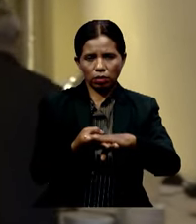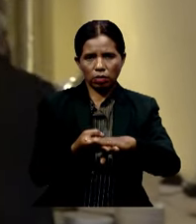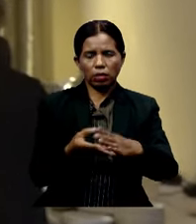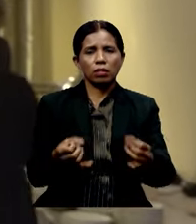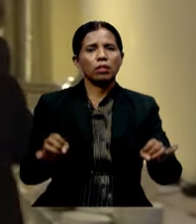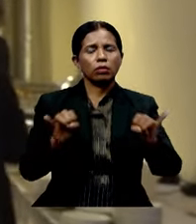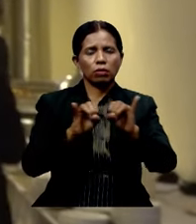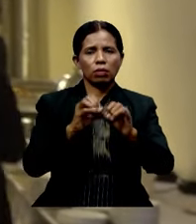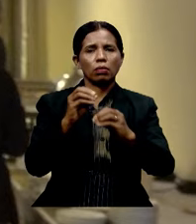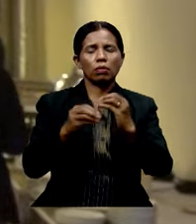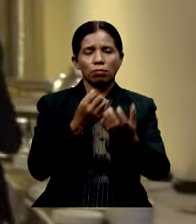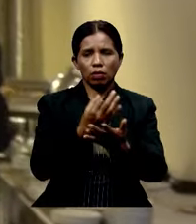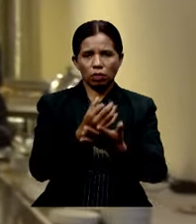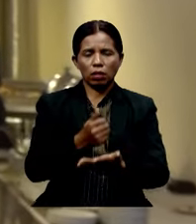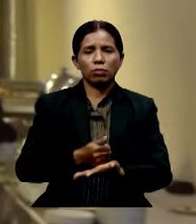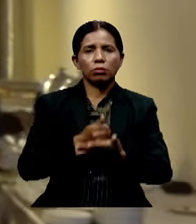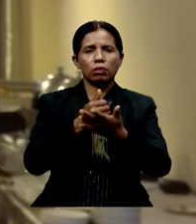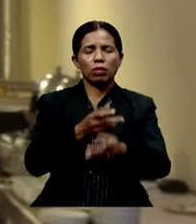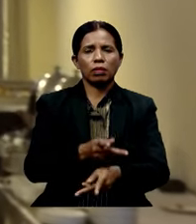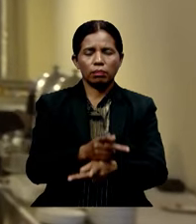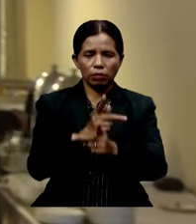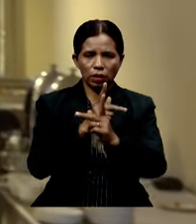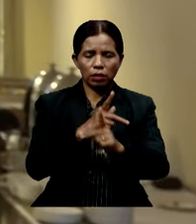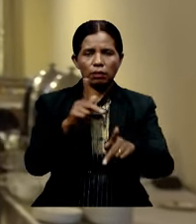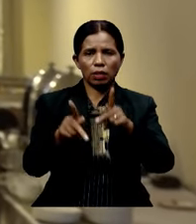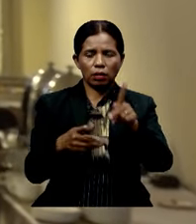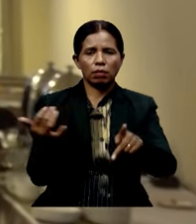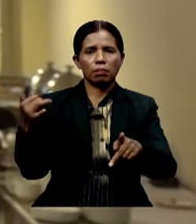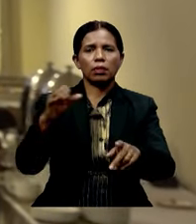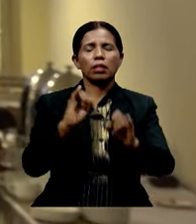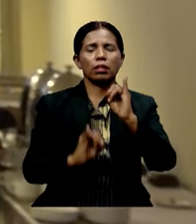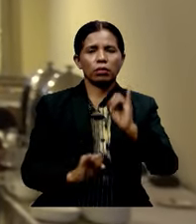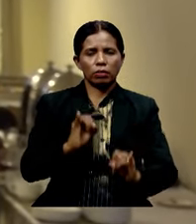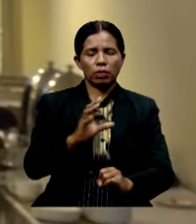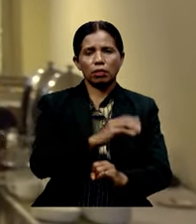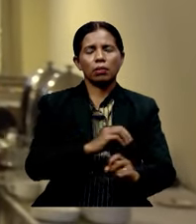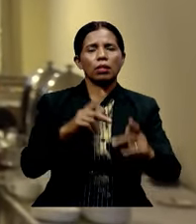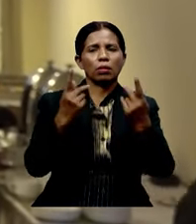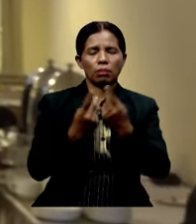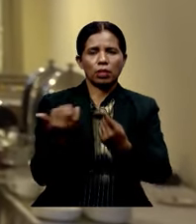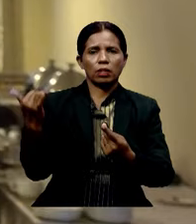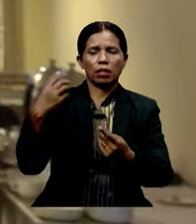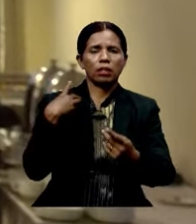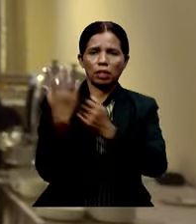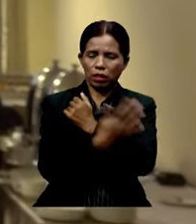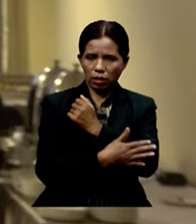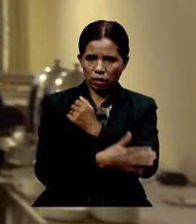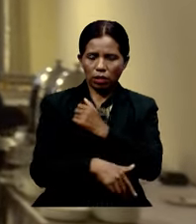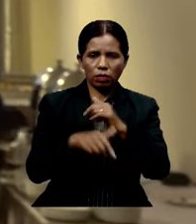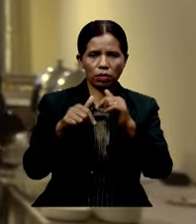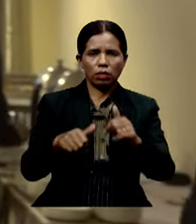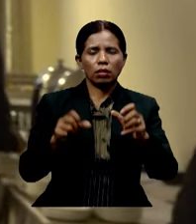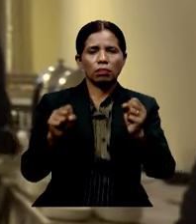financeira bele facilita crédito tanto ba individu no mos ba companhia e tá nerailaran hodi no ne